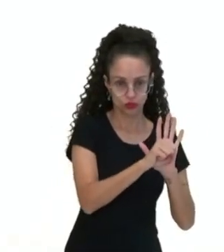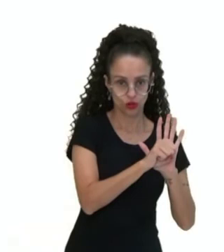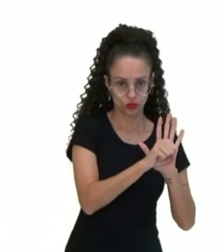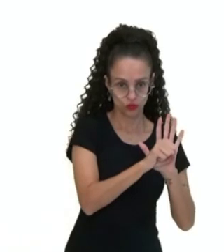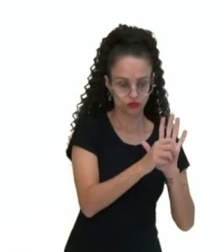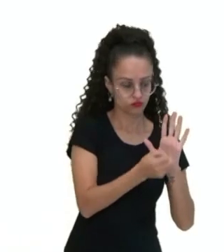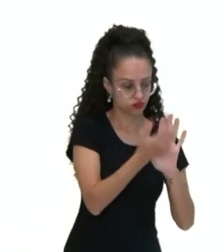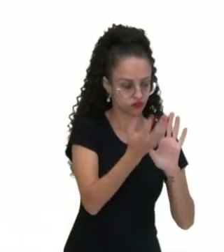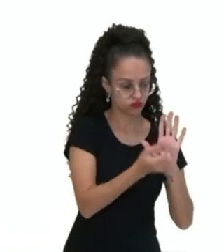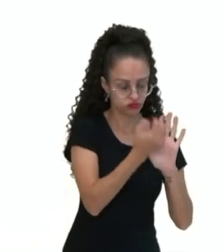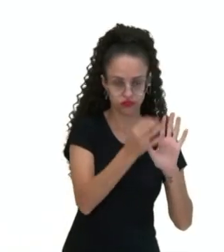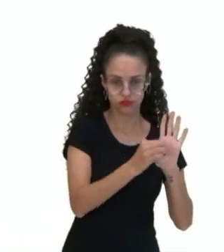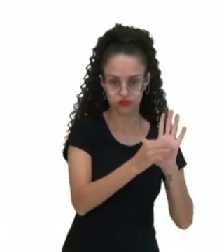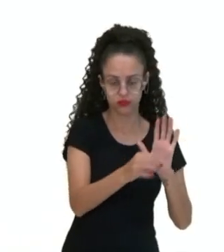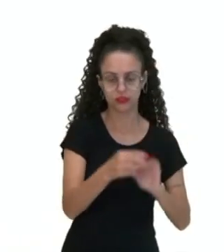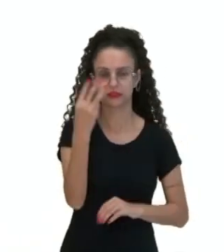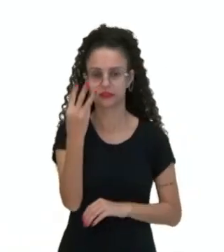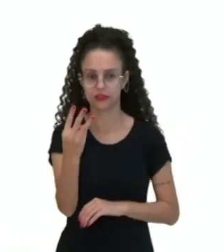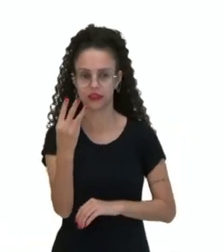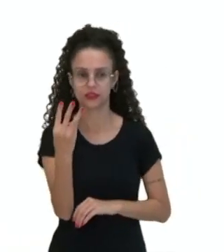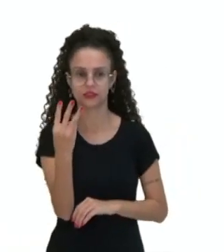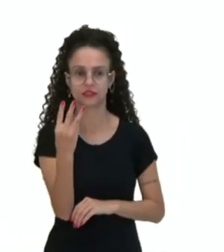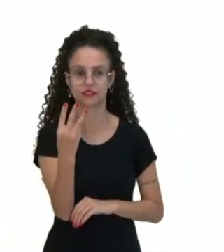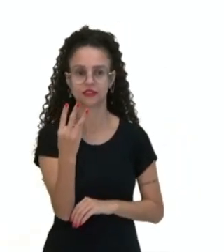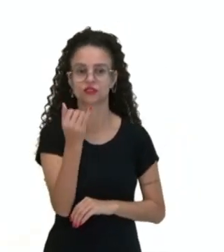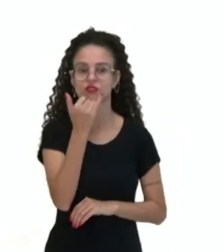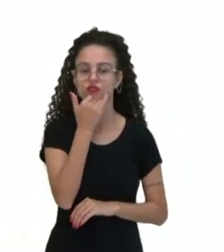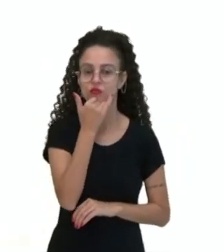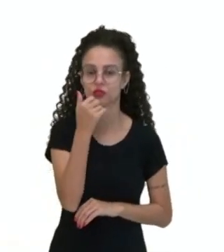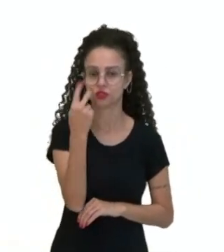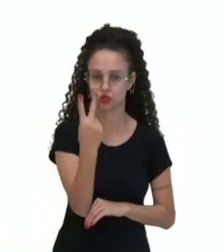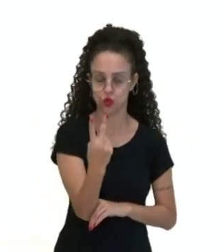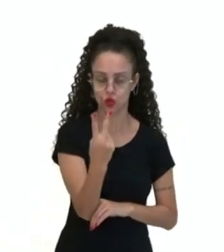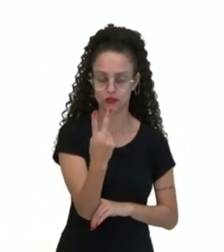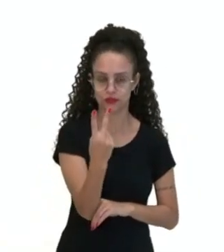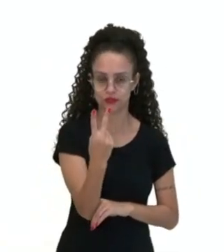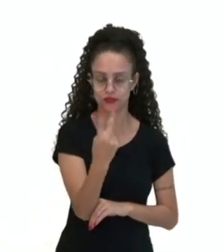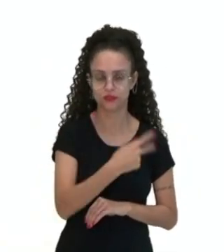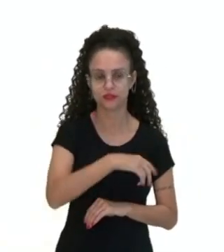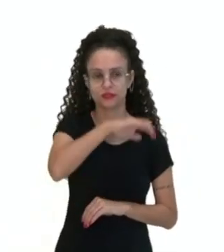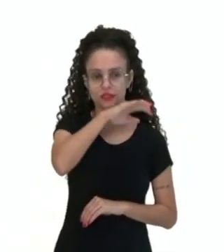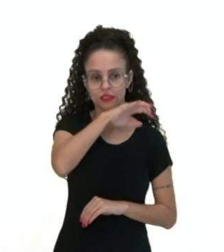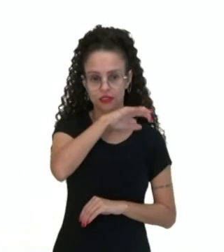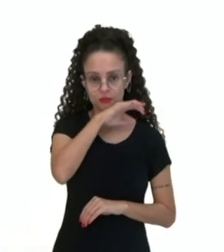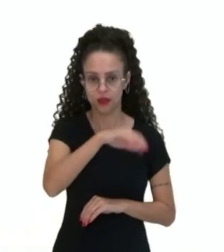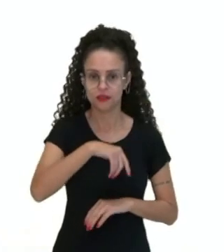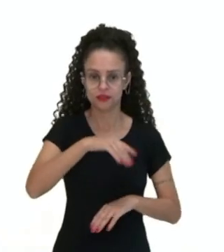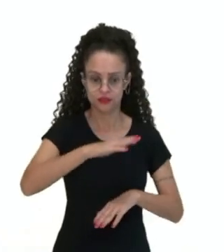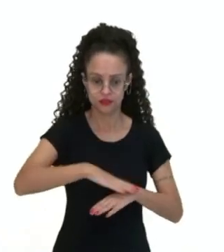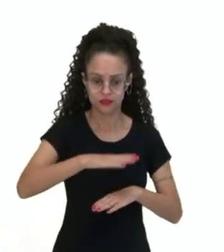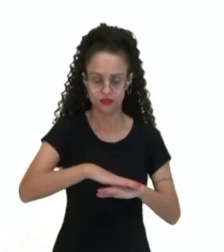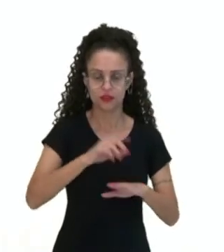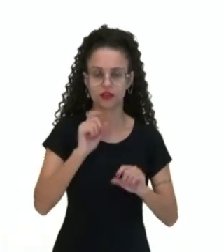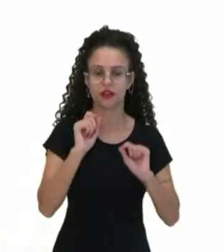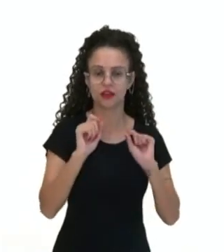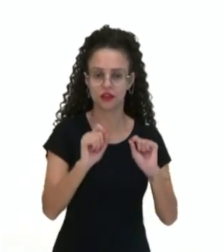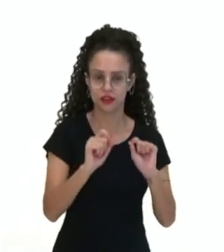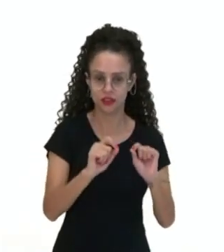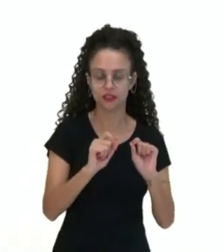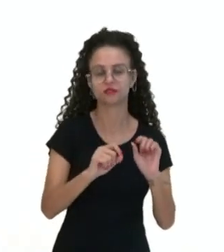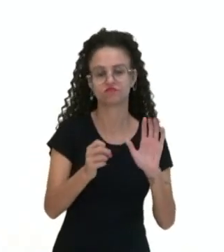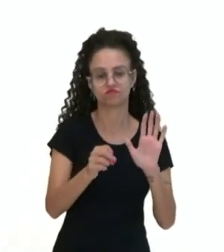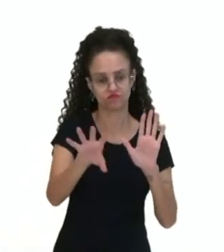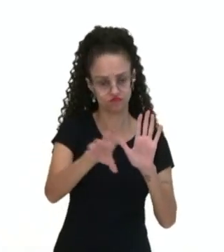nós temos três organismos, perdão, nós temos dois organismos heterótrofos e o último que é o